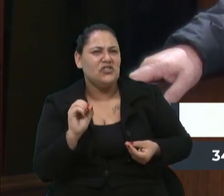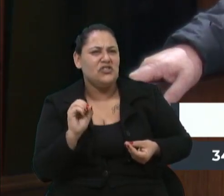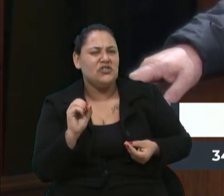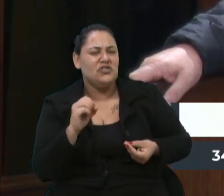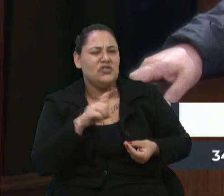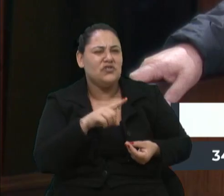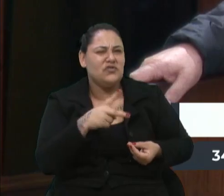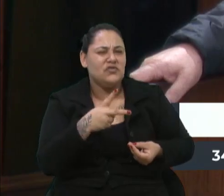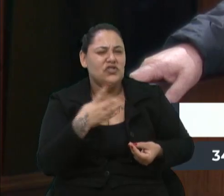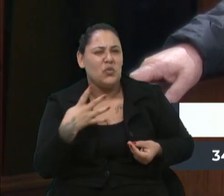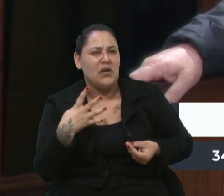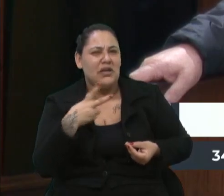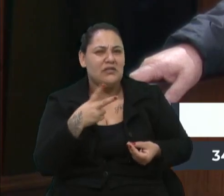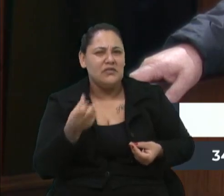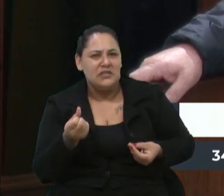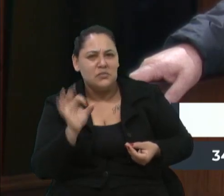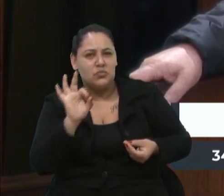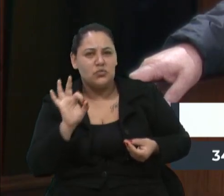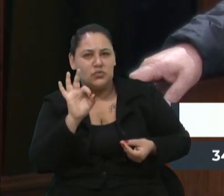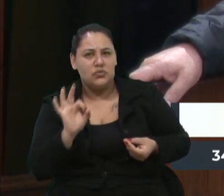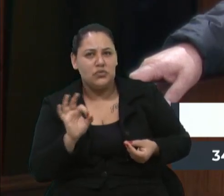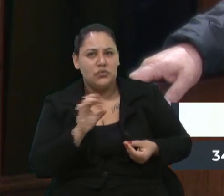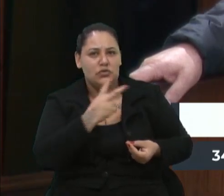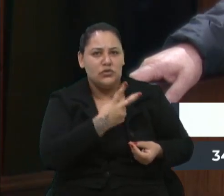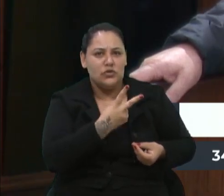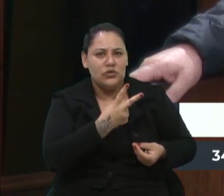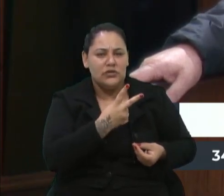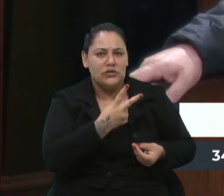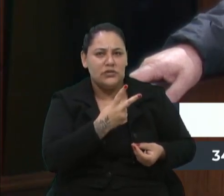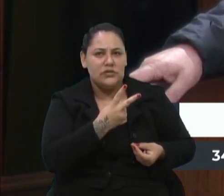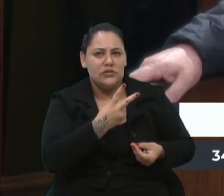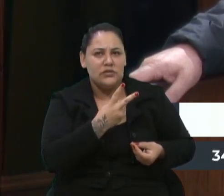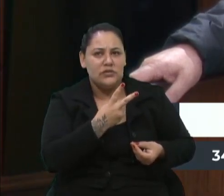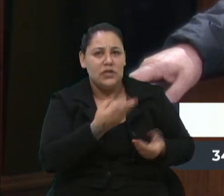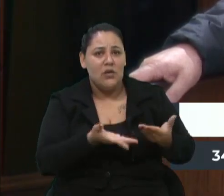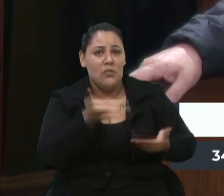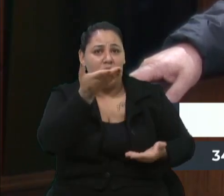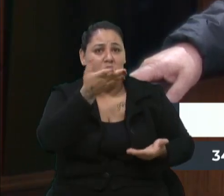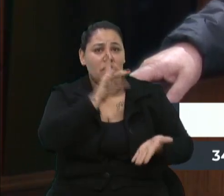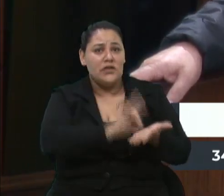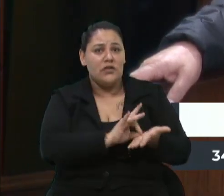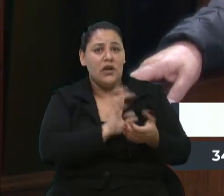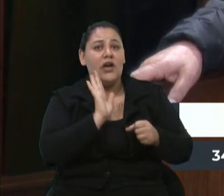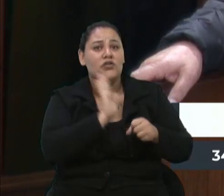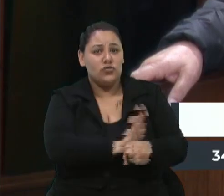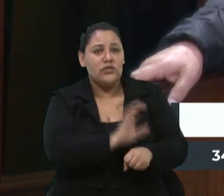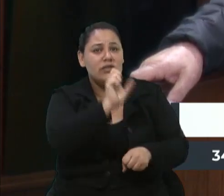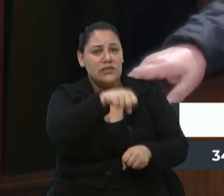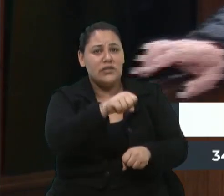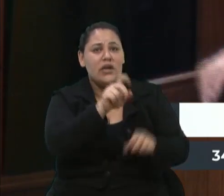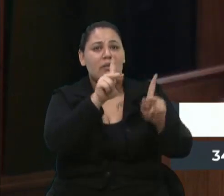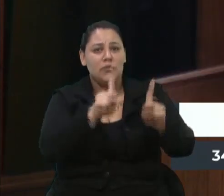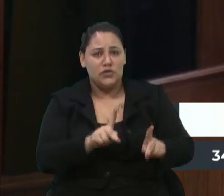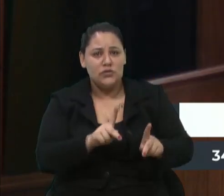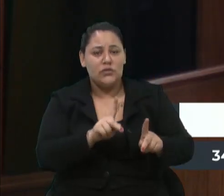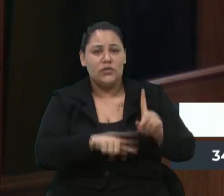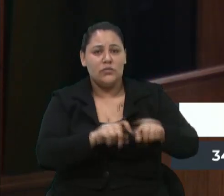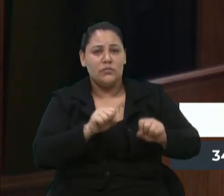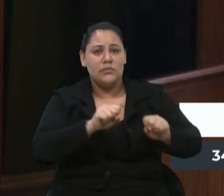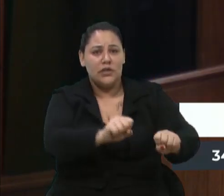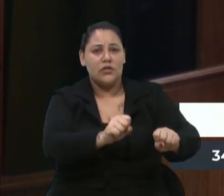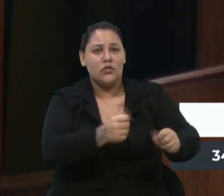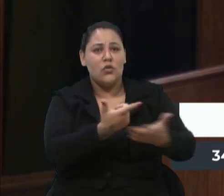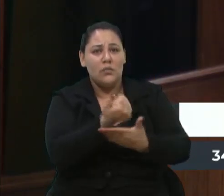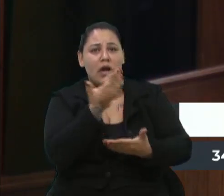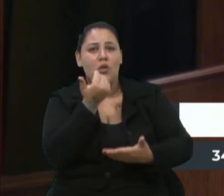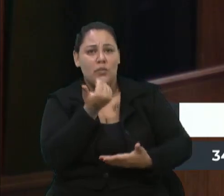2,24, 25, 26, 2 de aumento real, ajuda que as pessoas vão no mercado, sim, comprar